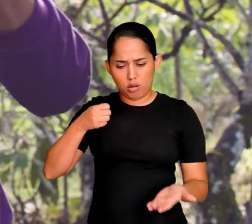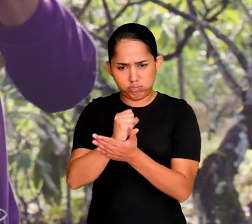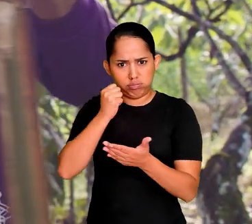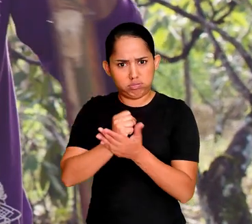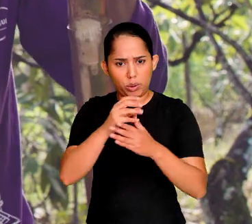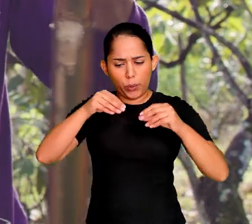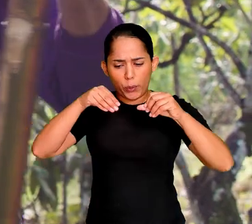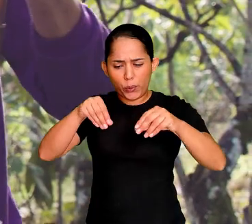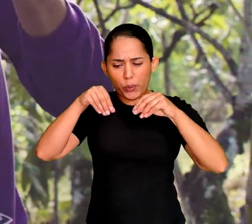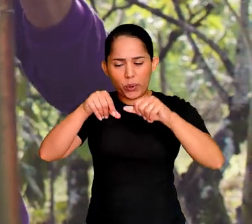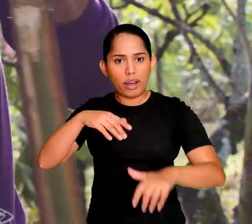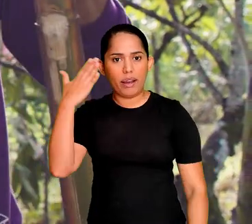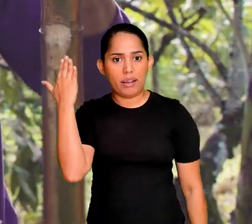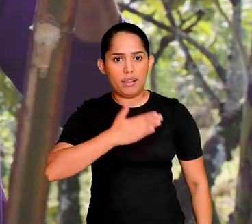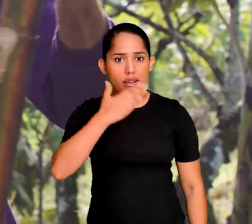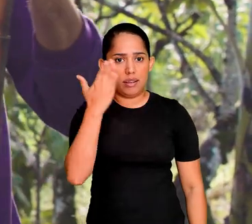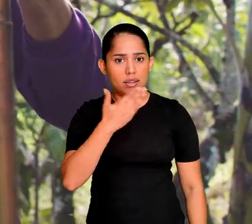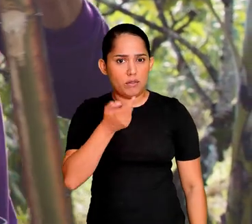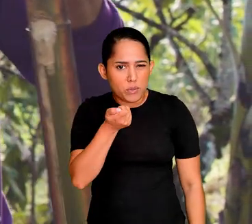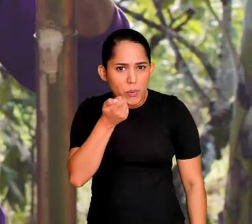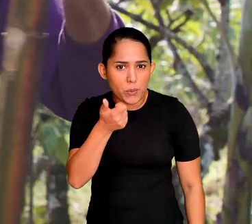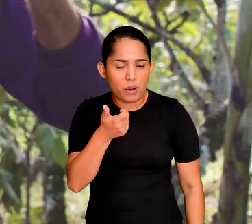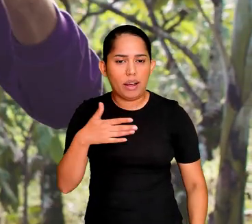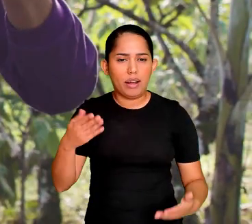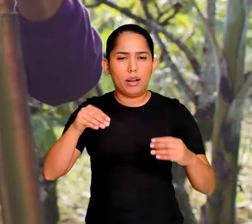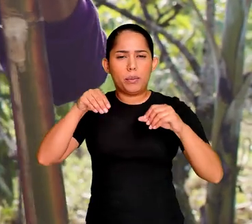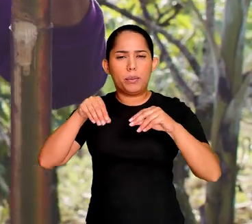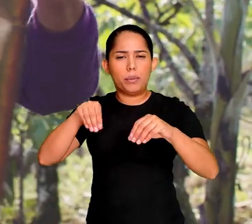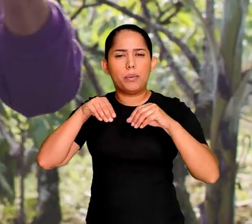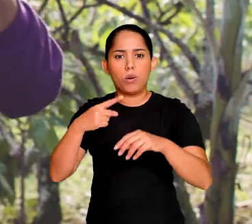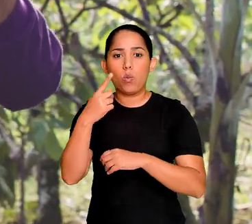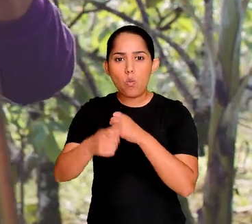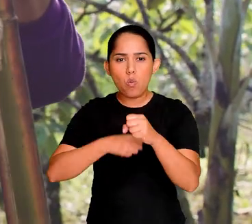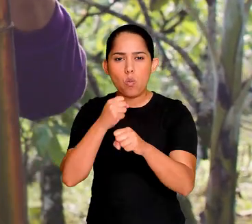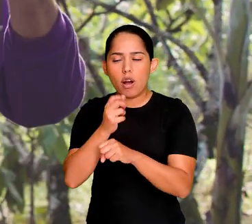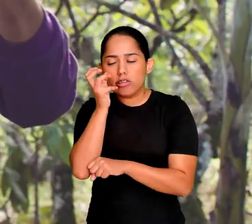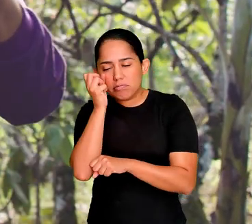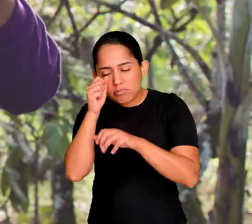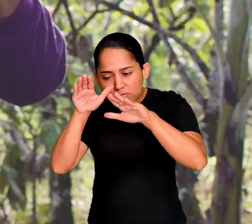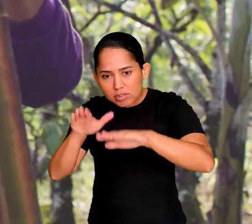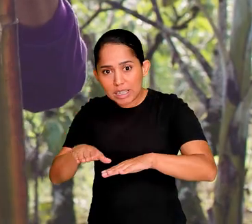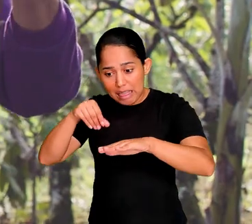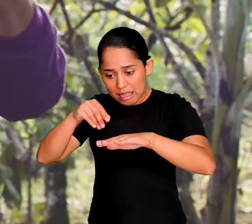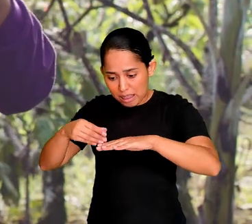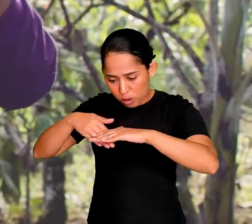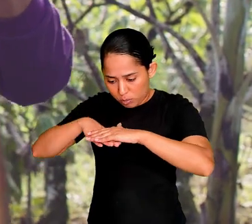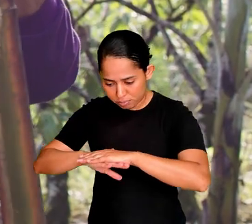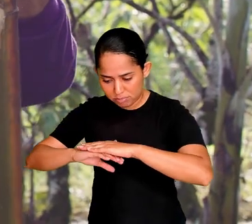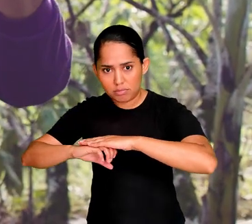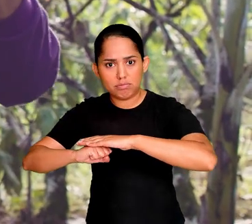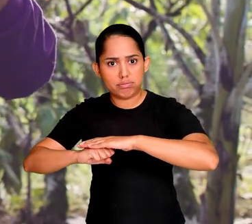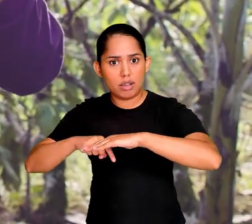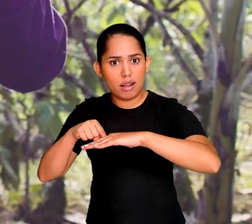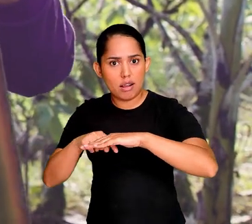em pó, em talco, quase invisível. E aqui, depois que ele ficou 1 ano dormindo no interior da